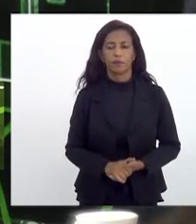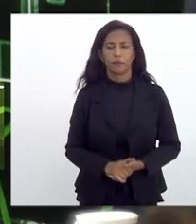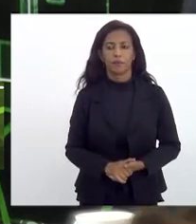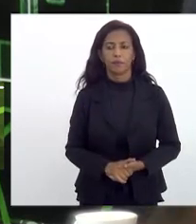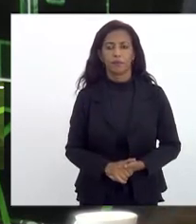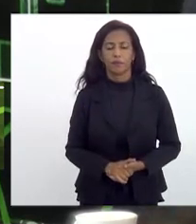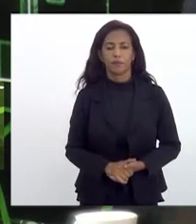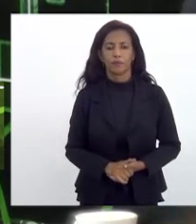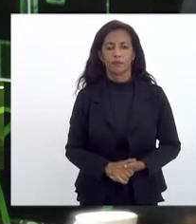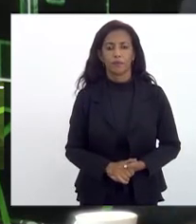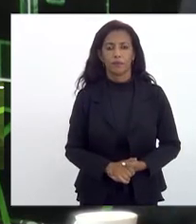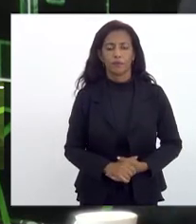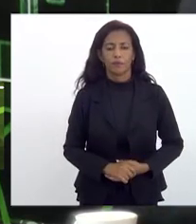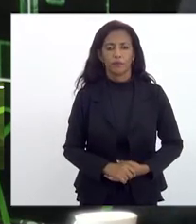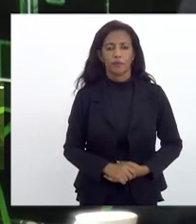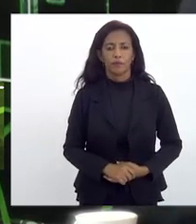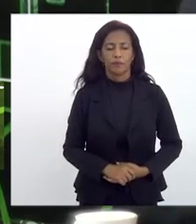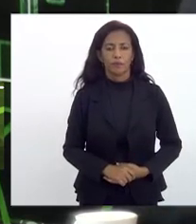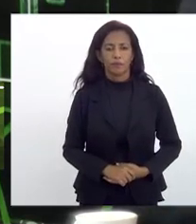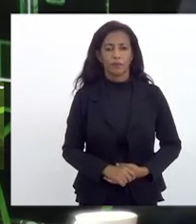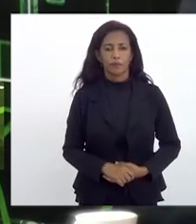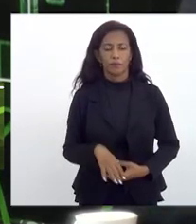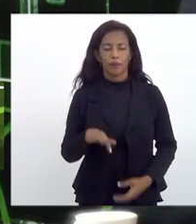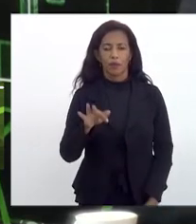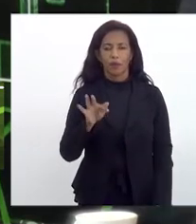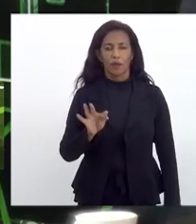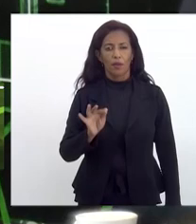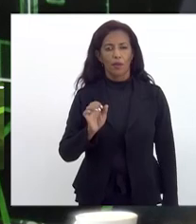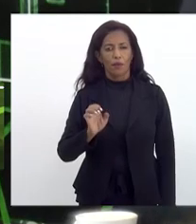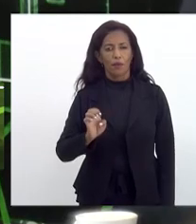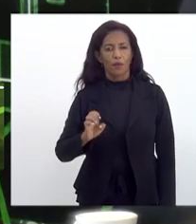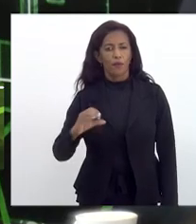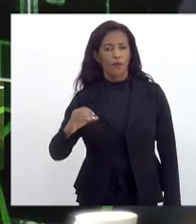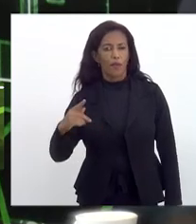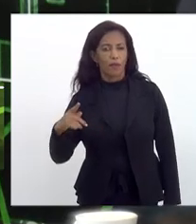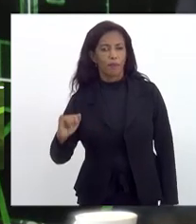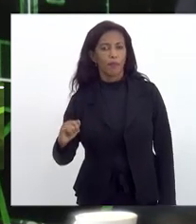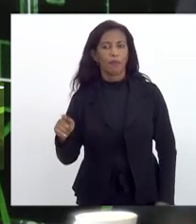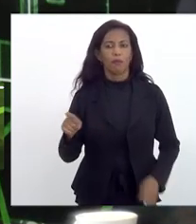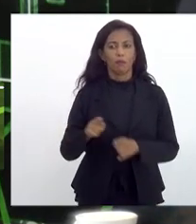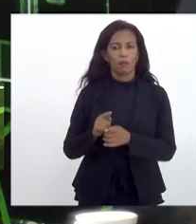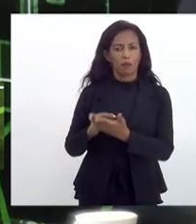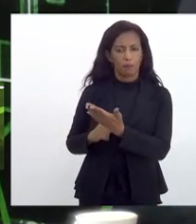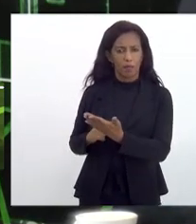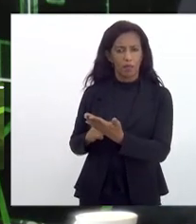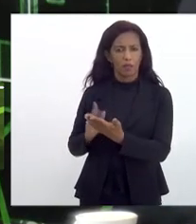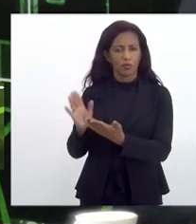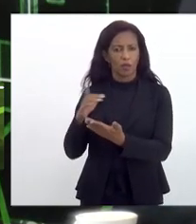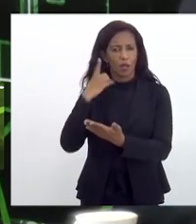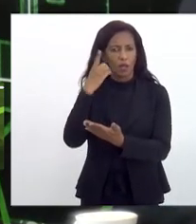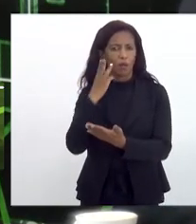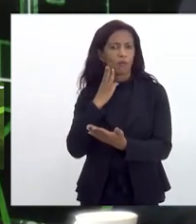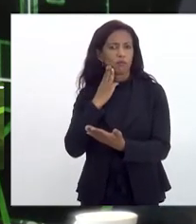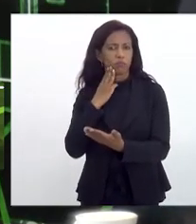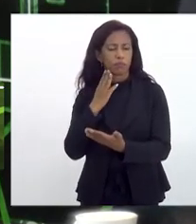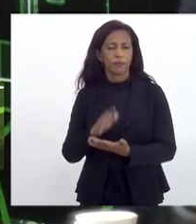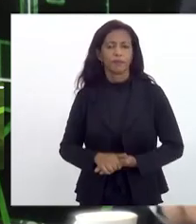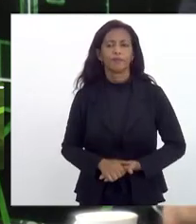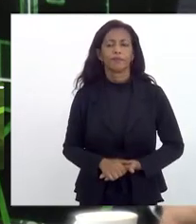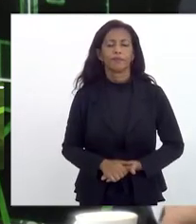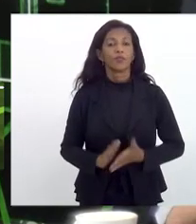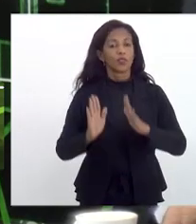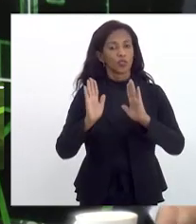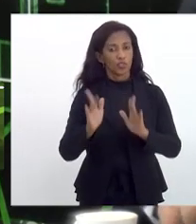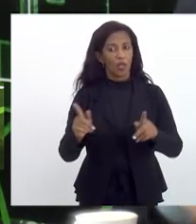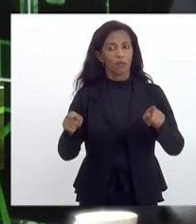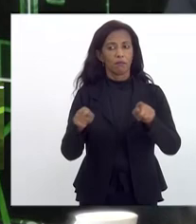no total. O FECP também, eu acho que tinha falado sobre isso, né? Foi o deputado Valdeck, o FECP já